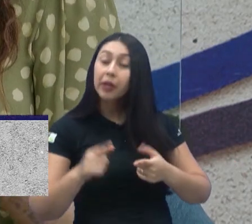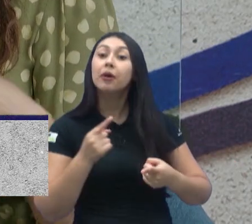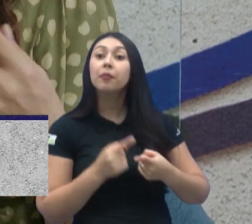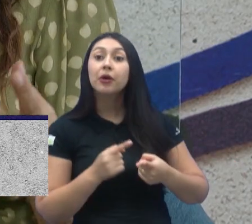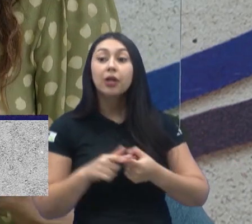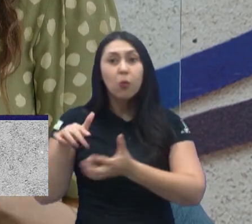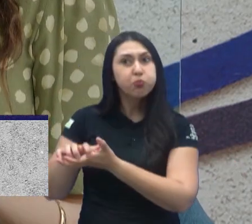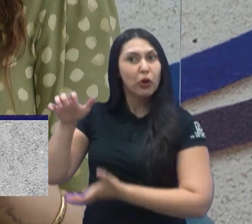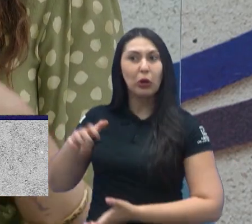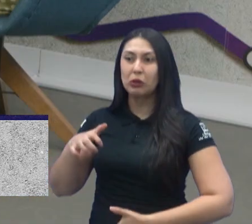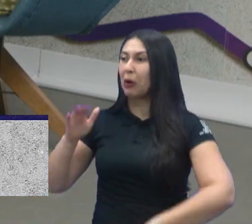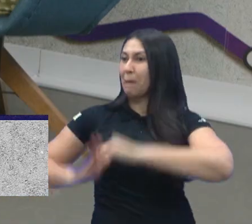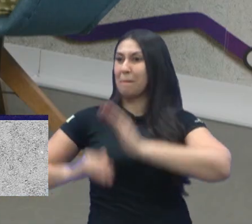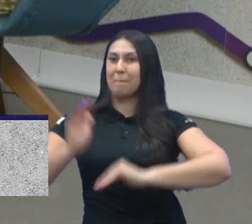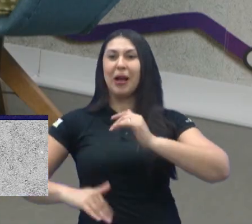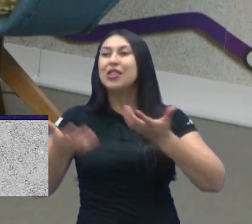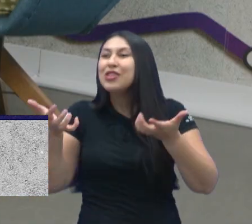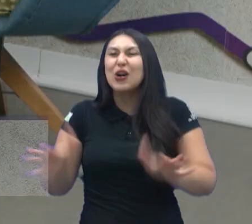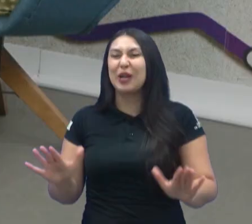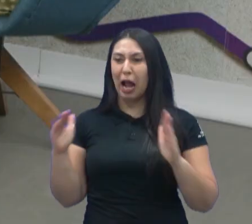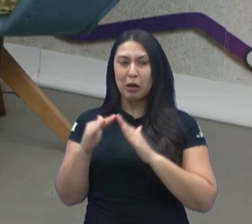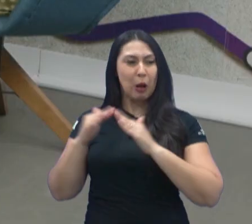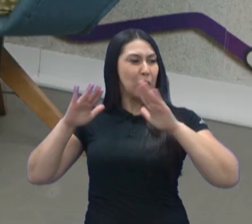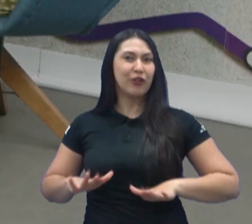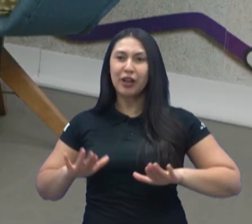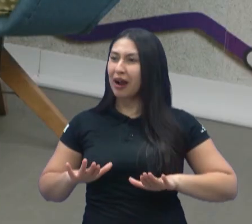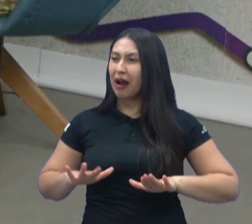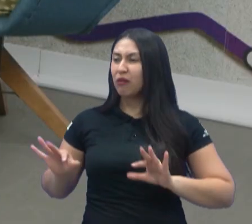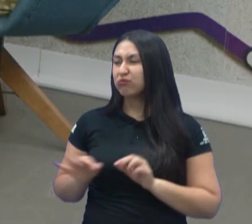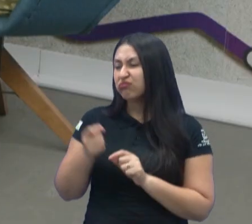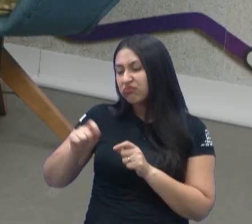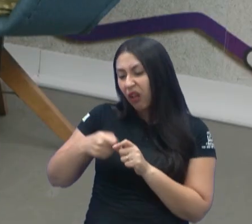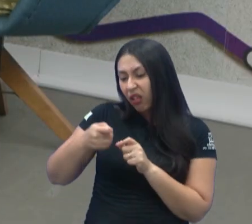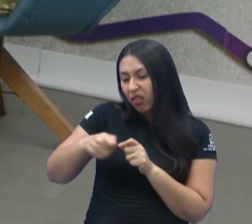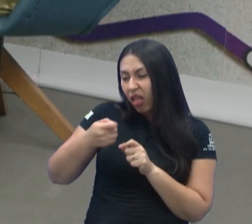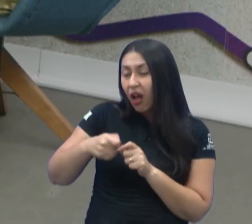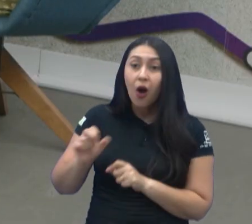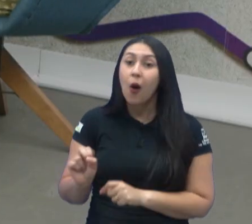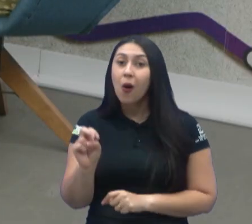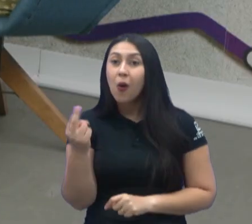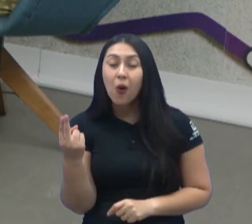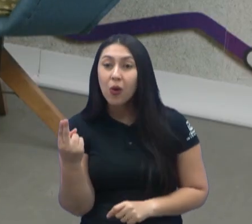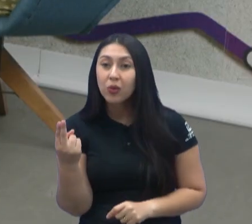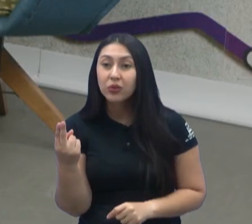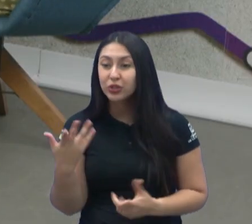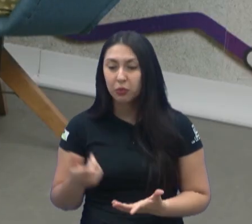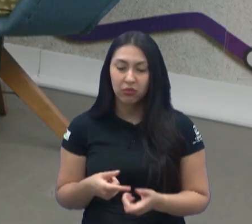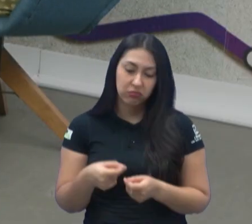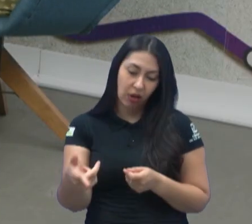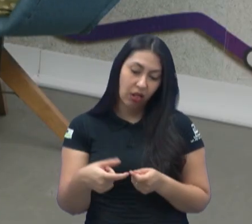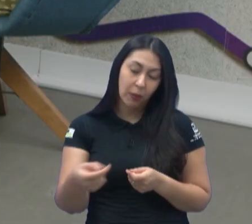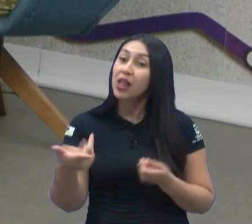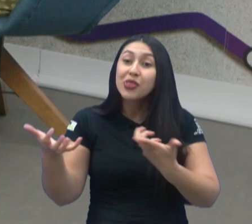idosos superativos que não querem ficar em casa fazendo crochê, nem jogar, né, a carta. E então é um